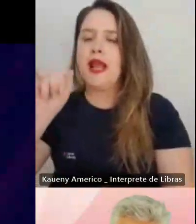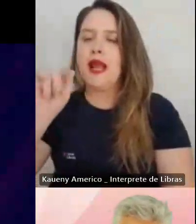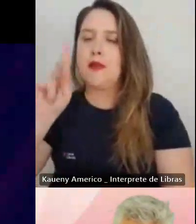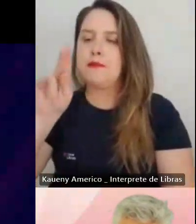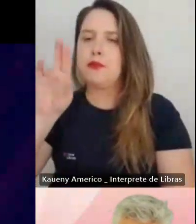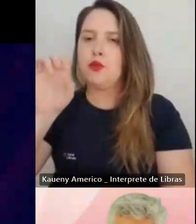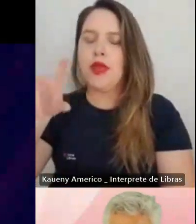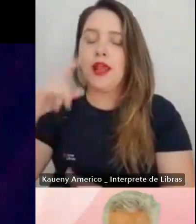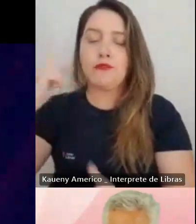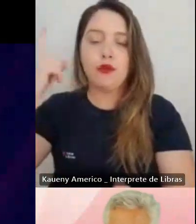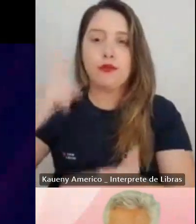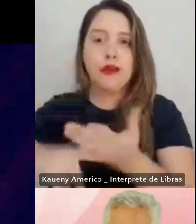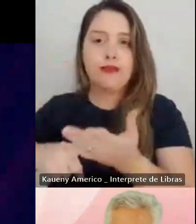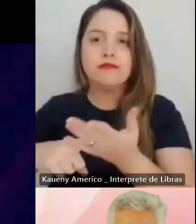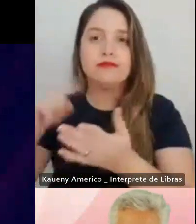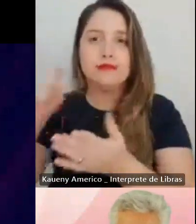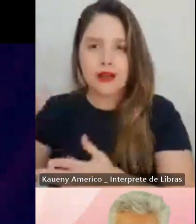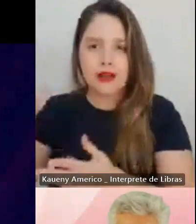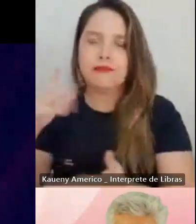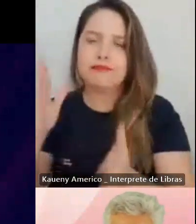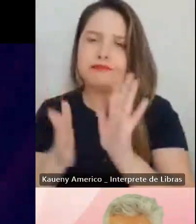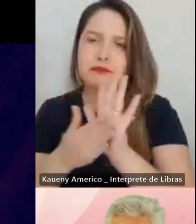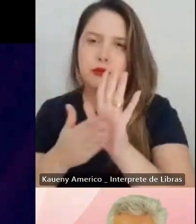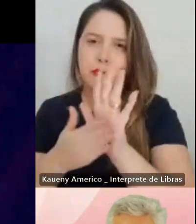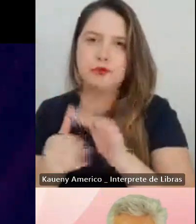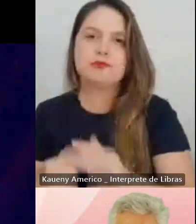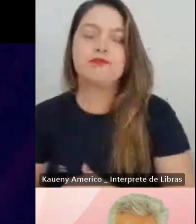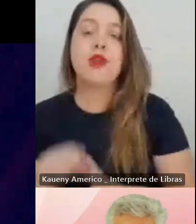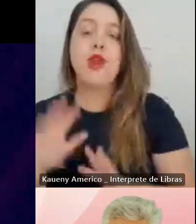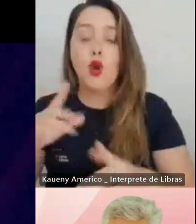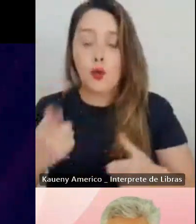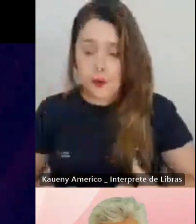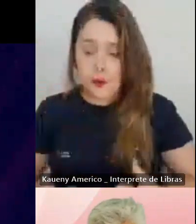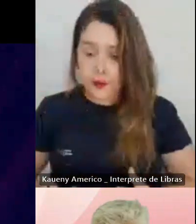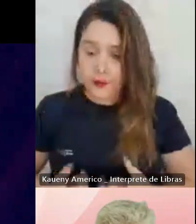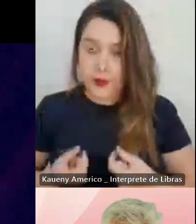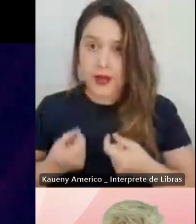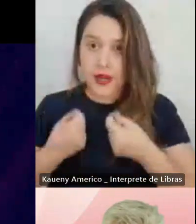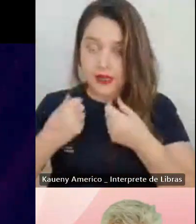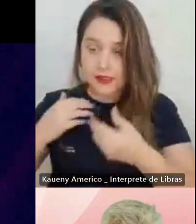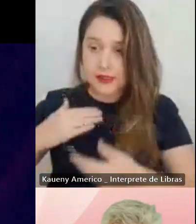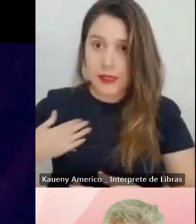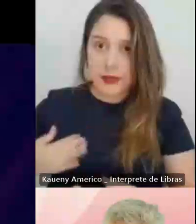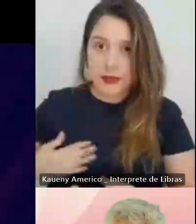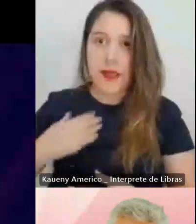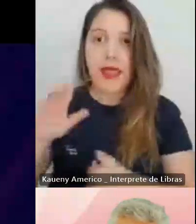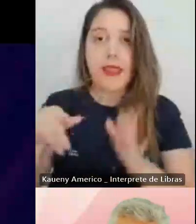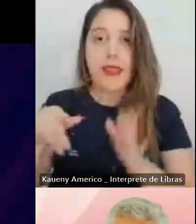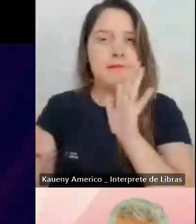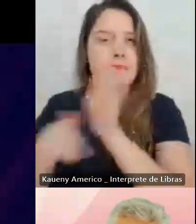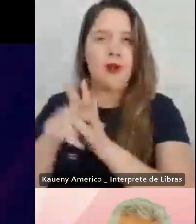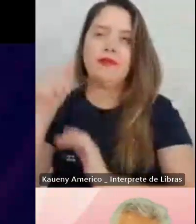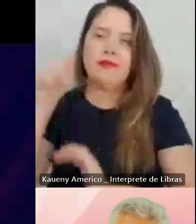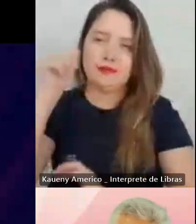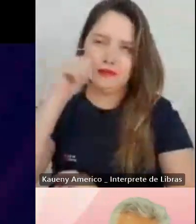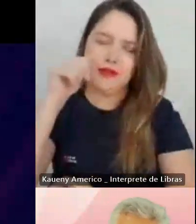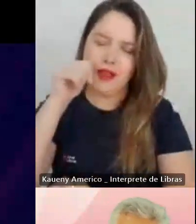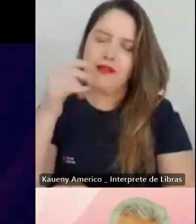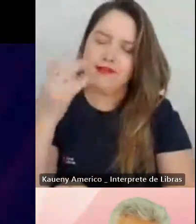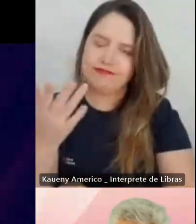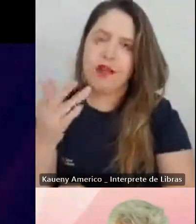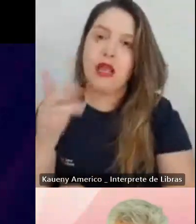rosa. O câncer de mama, ele é mais frequente na mulher, obviamente. Dos